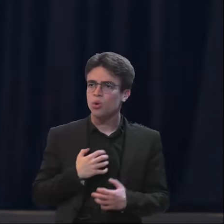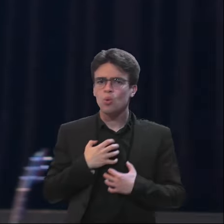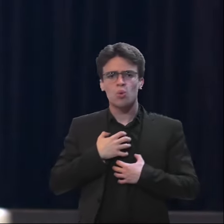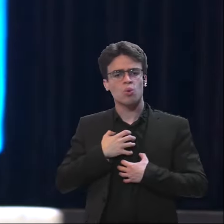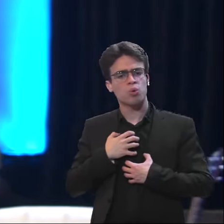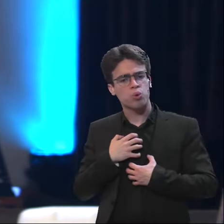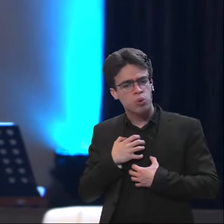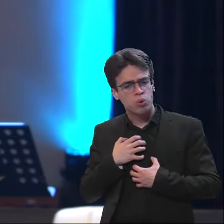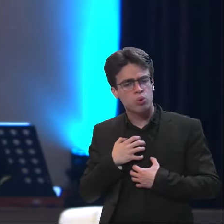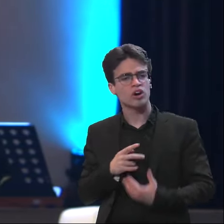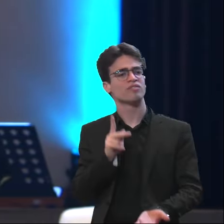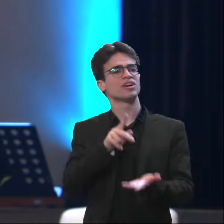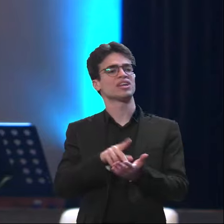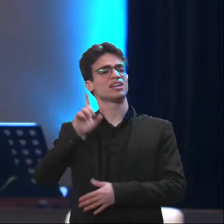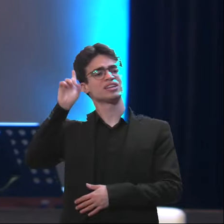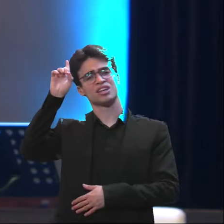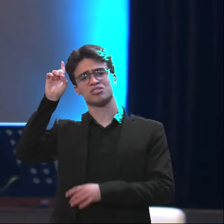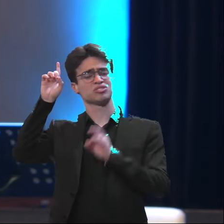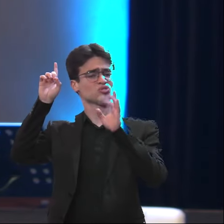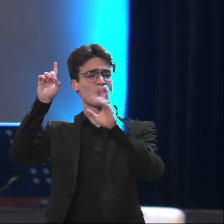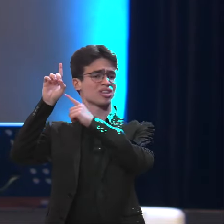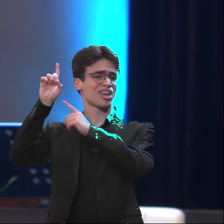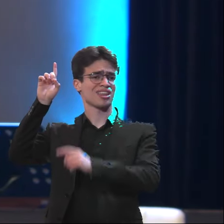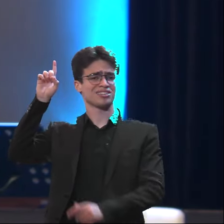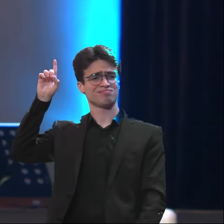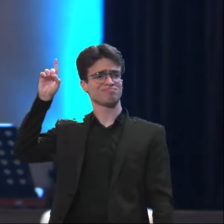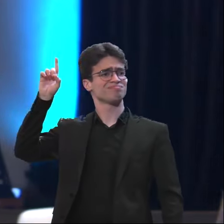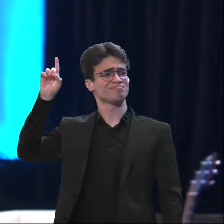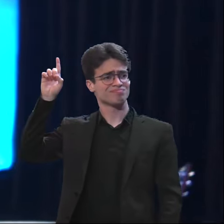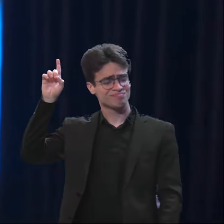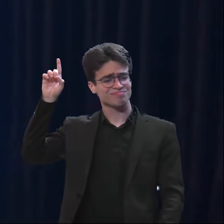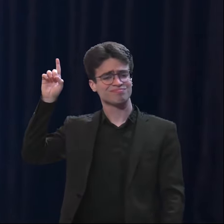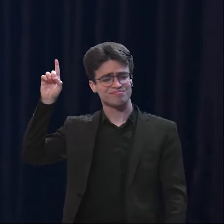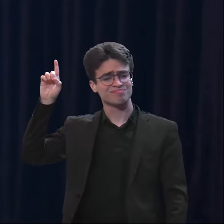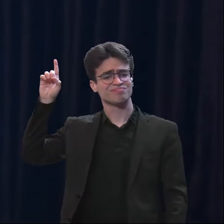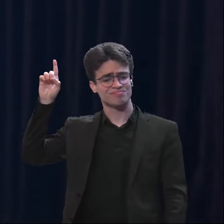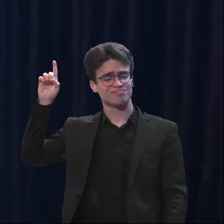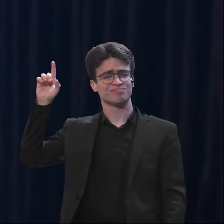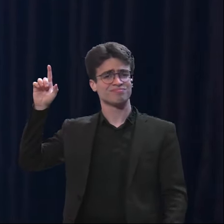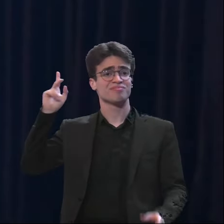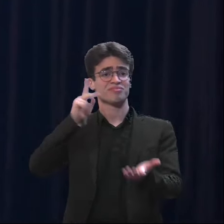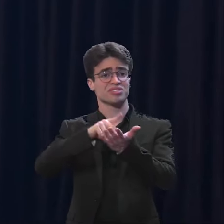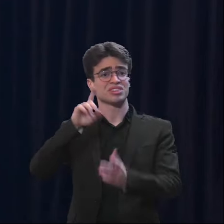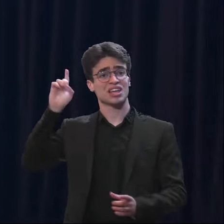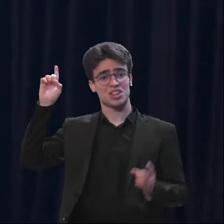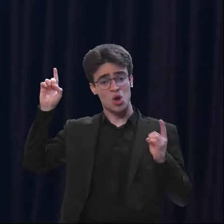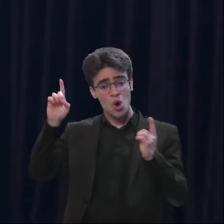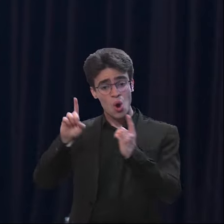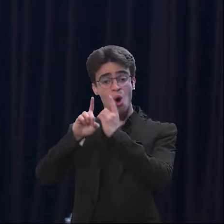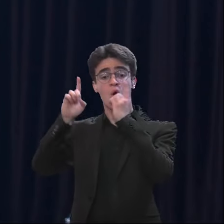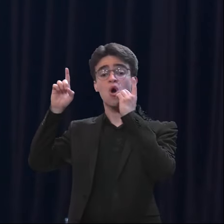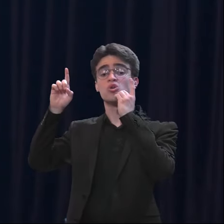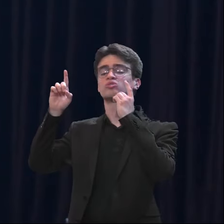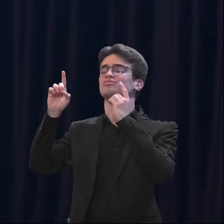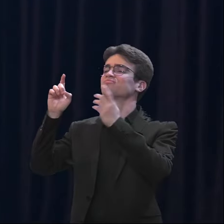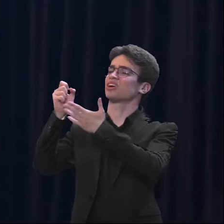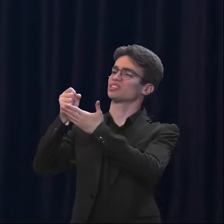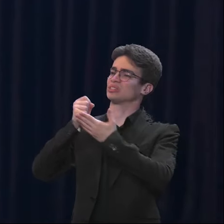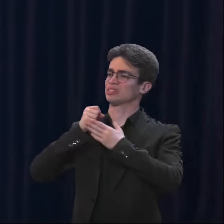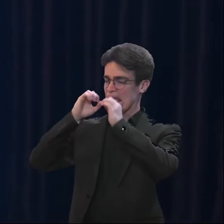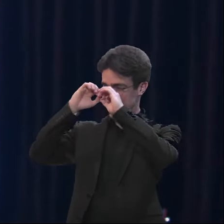só Deus faz essas coisas. Os encontros com Deus, eles abrem o nosso